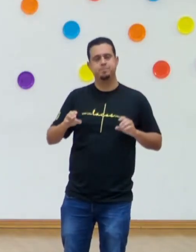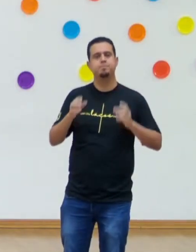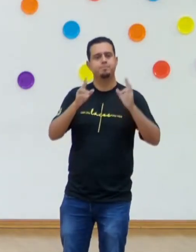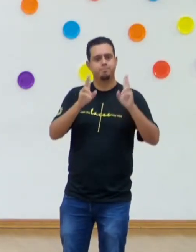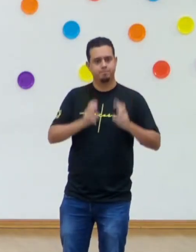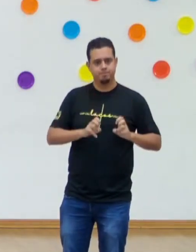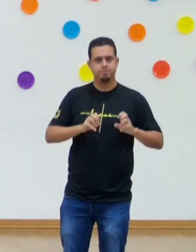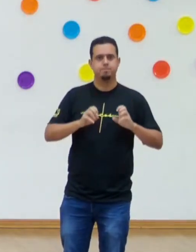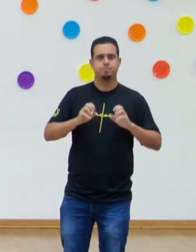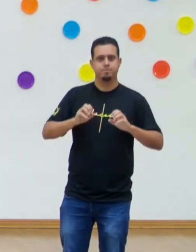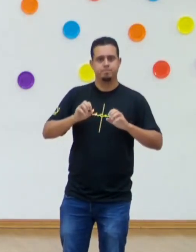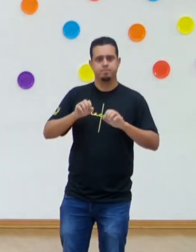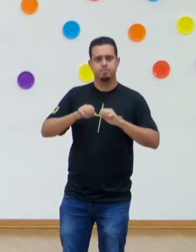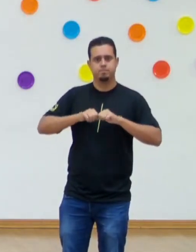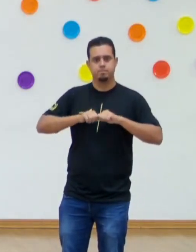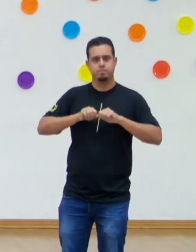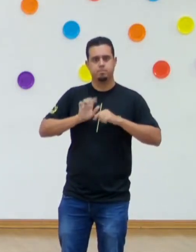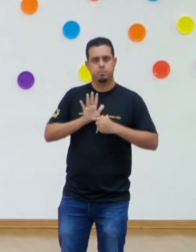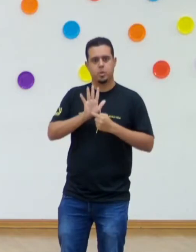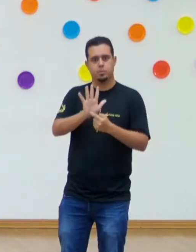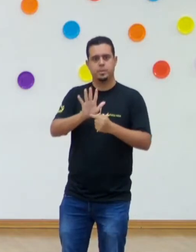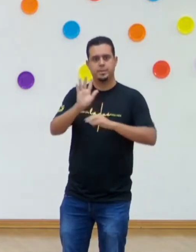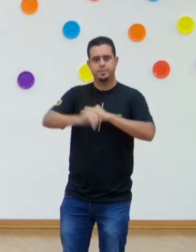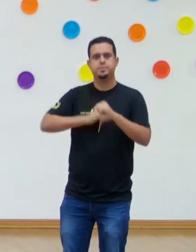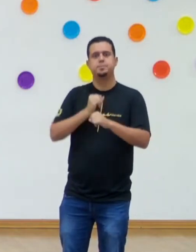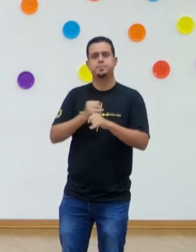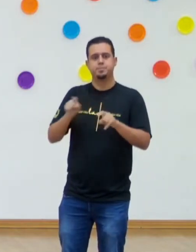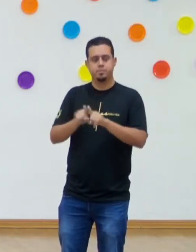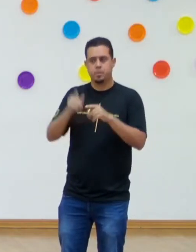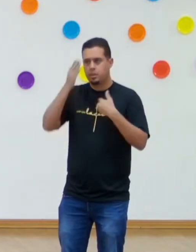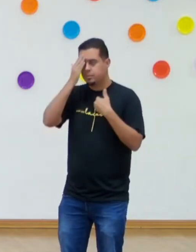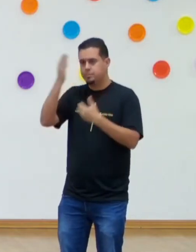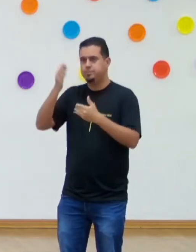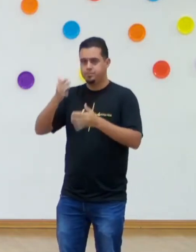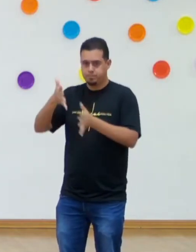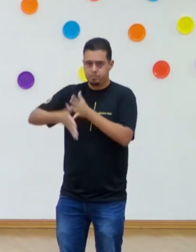da transmissão. Agradecer também ao pessoal de